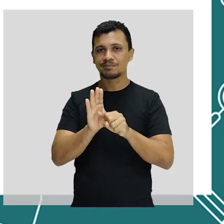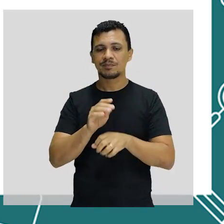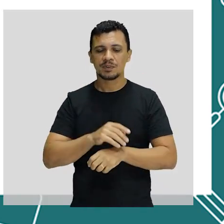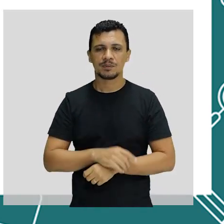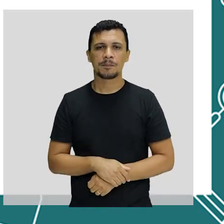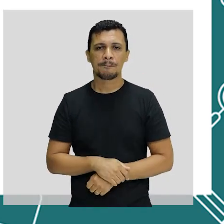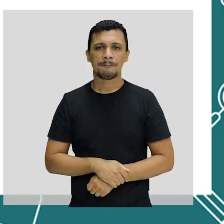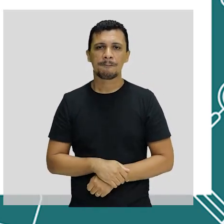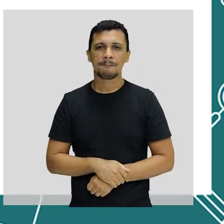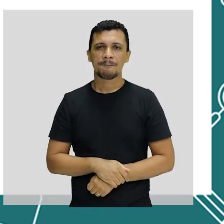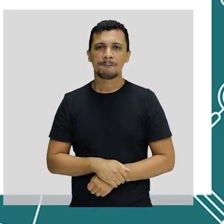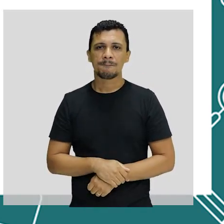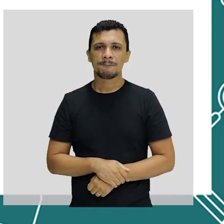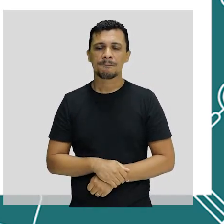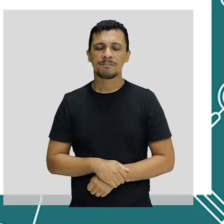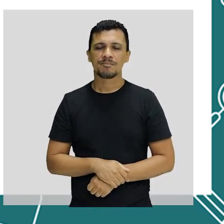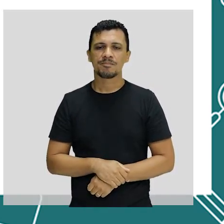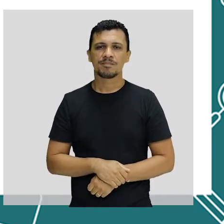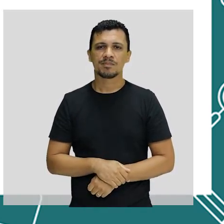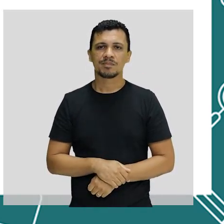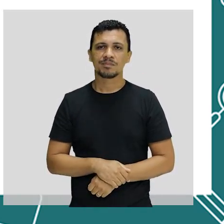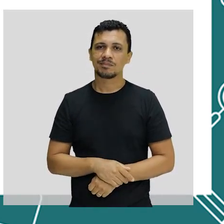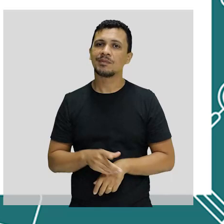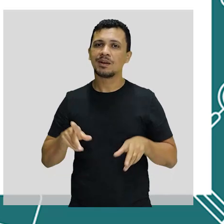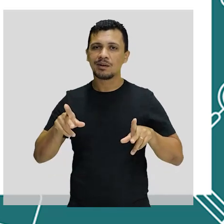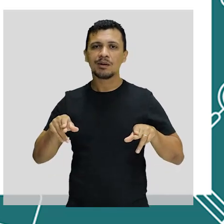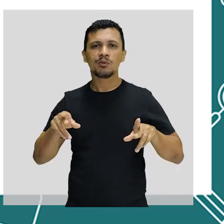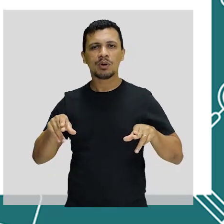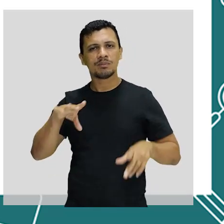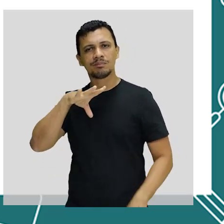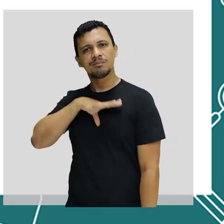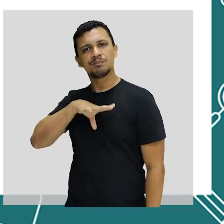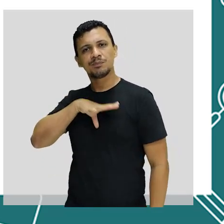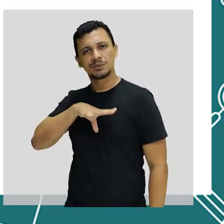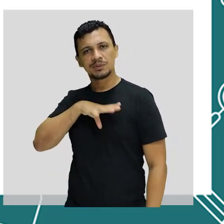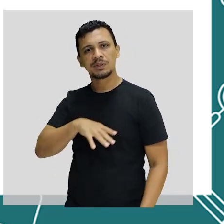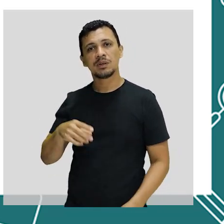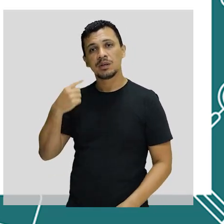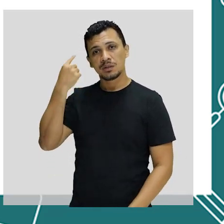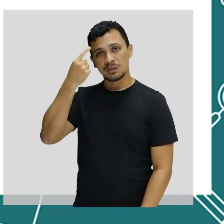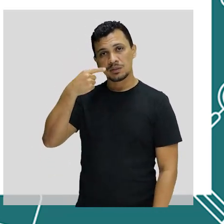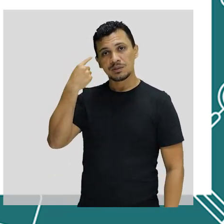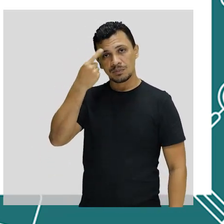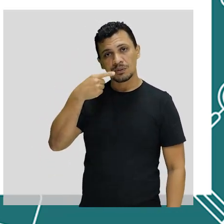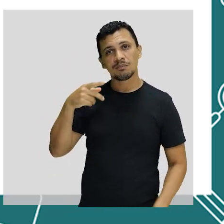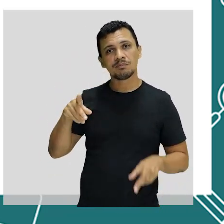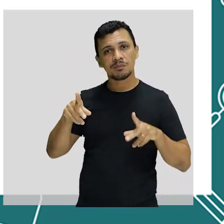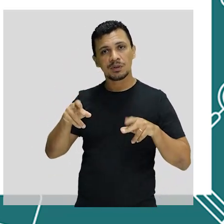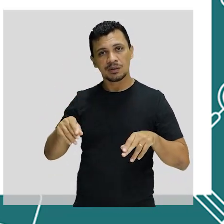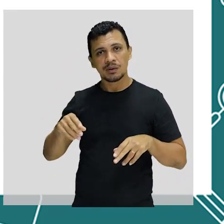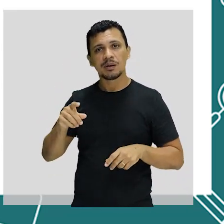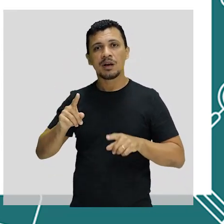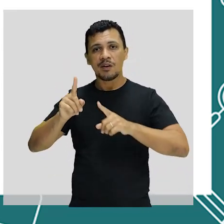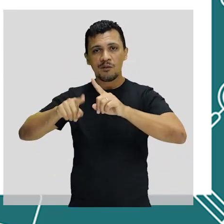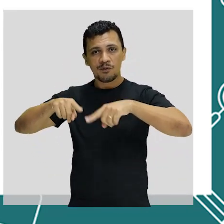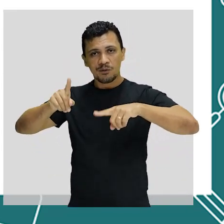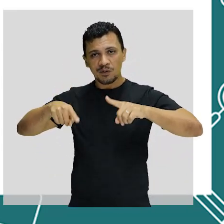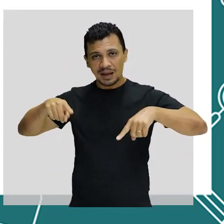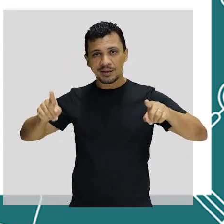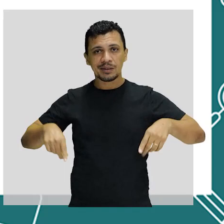los substantivos. Da mesma forma que na língua portuguesa, no espanhol os substantivos variam em